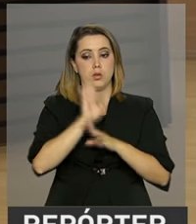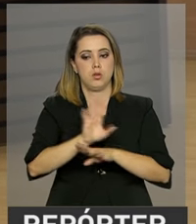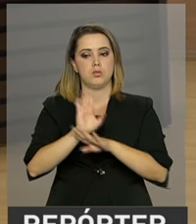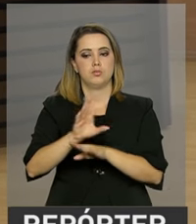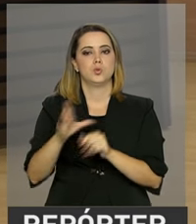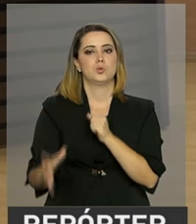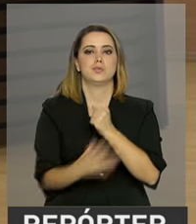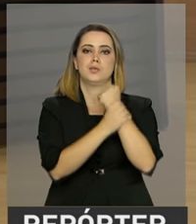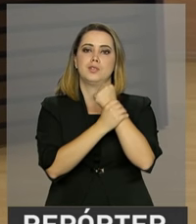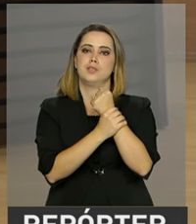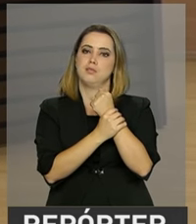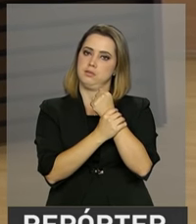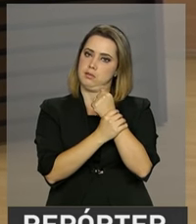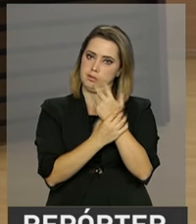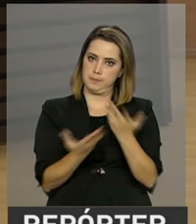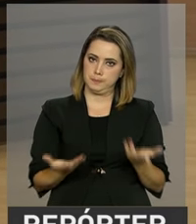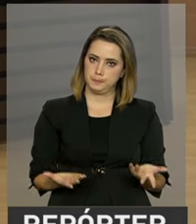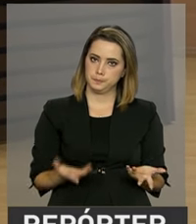ter uma segurança que